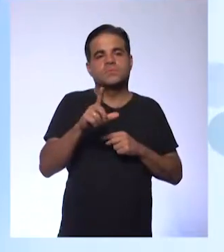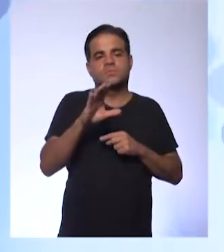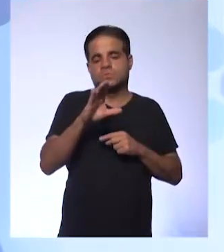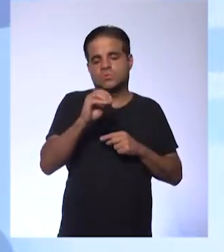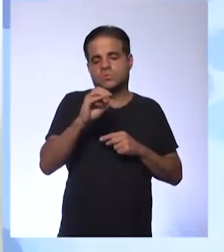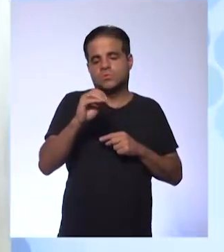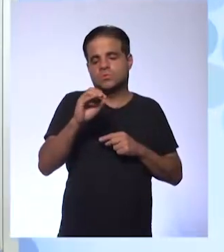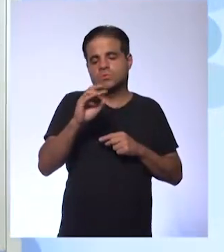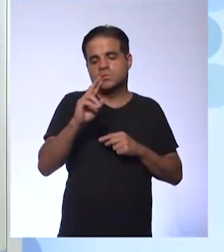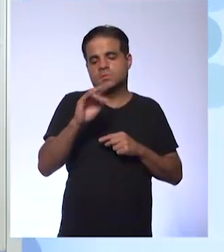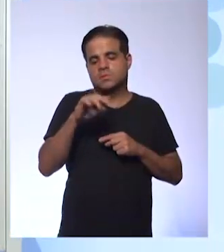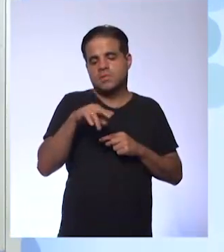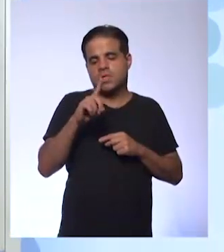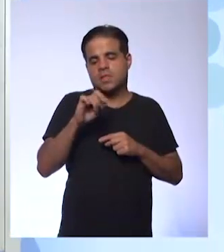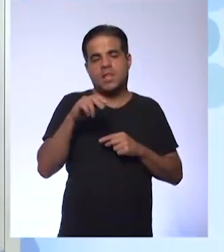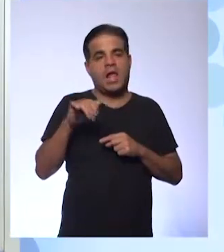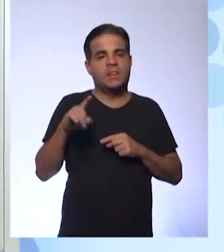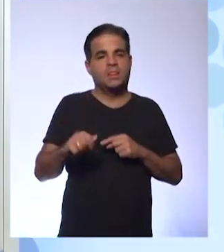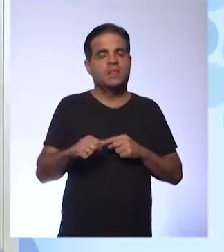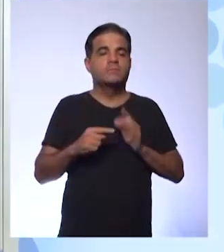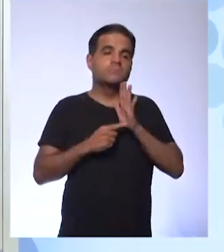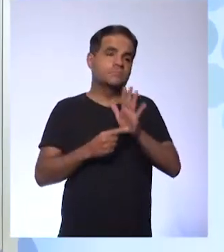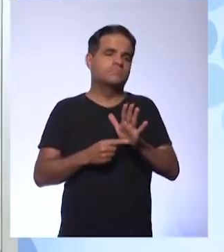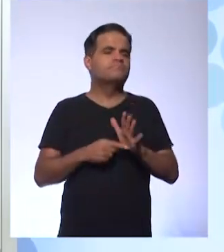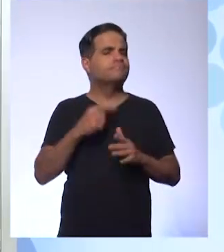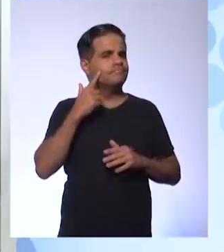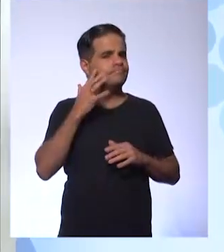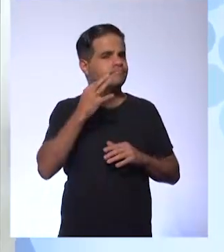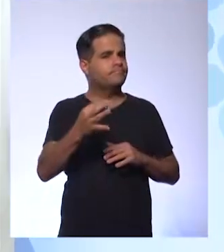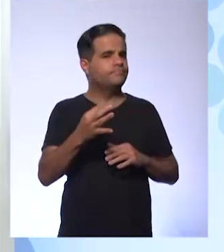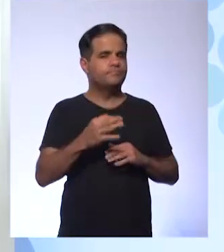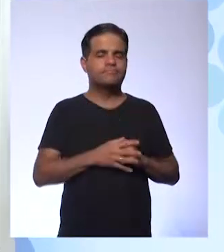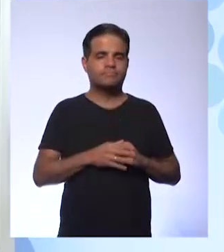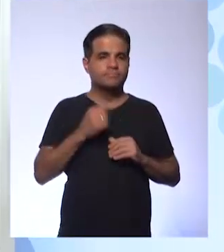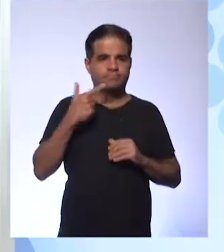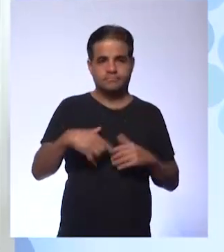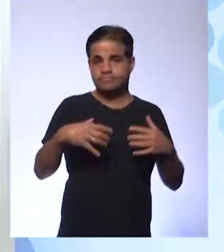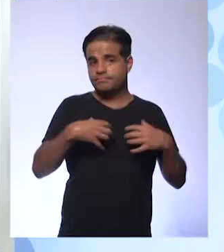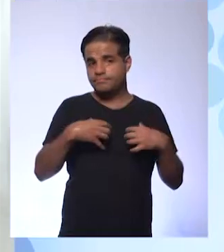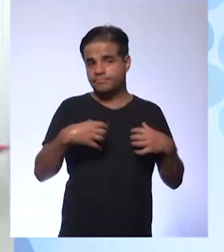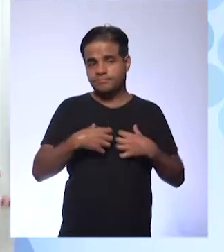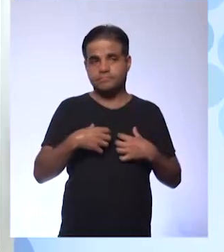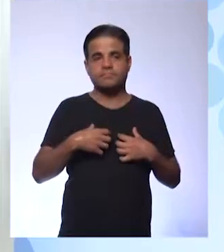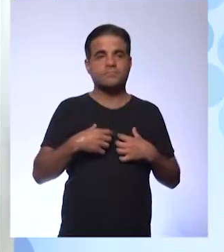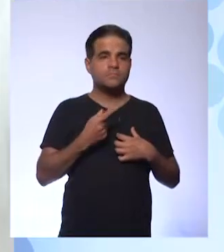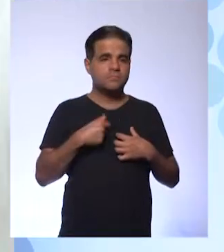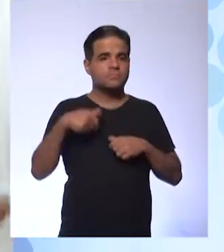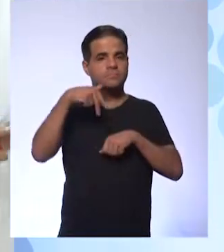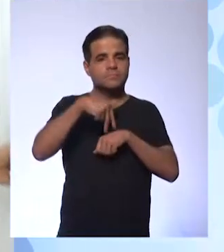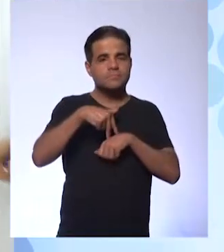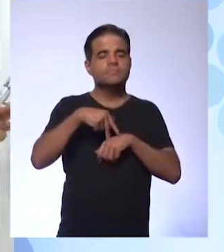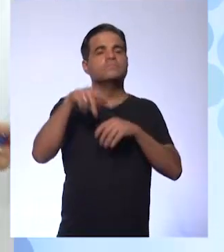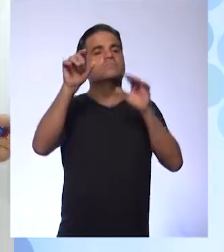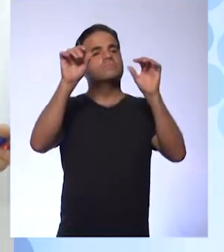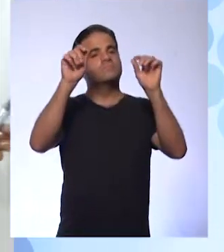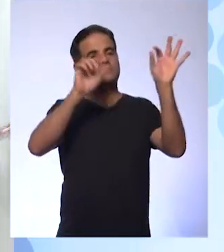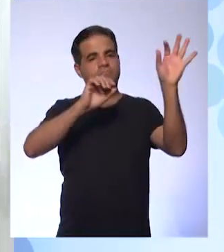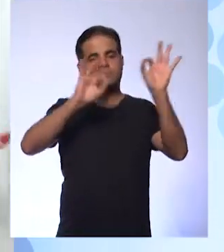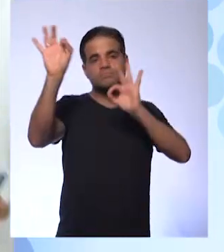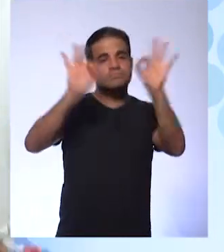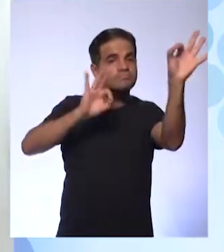ter colocado, não é? Bom, Apresentem gente, um presta atestado atenção. médico Presta de atenção. modo... Nós subimos aqui, fizemos